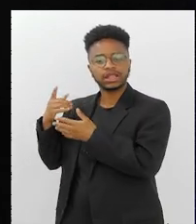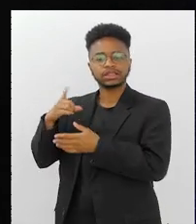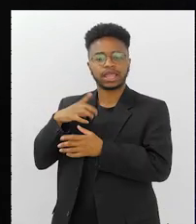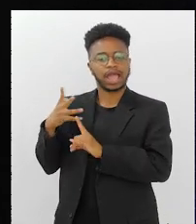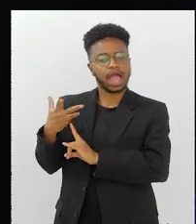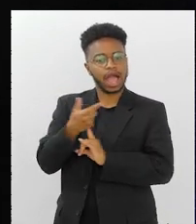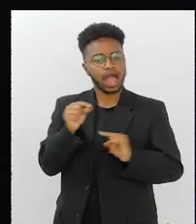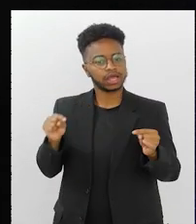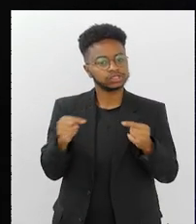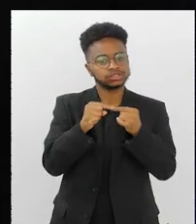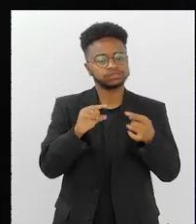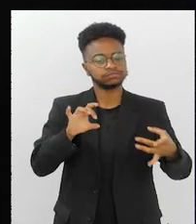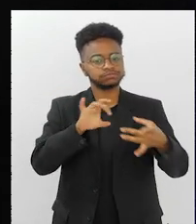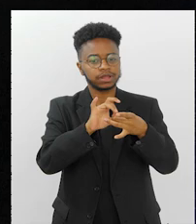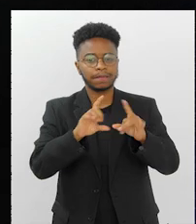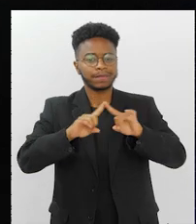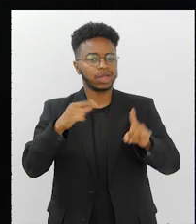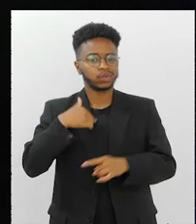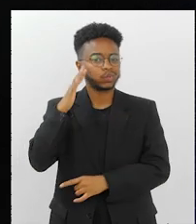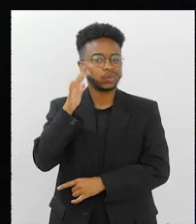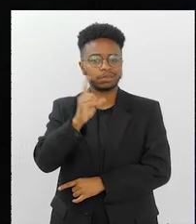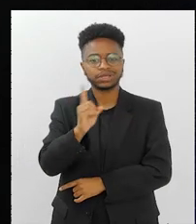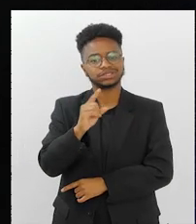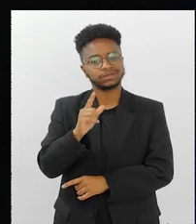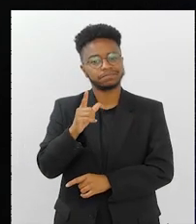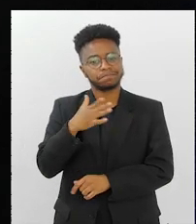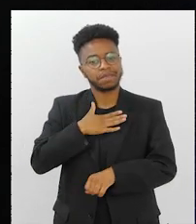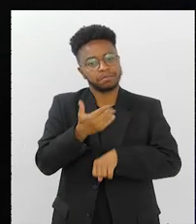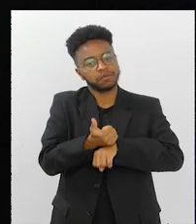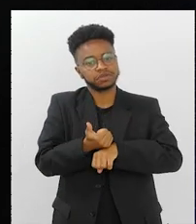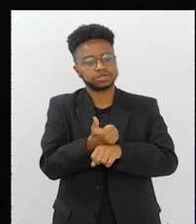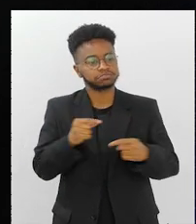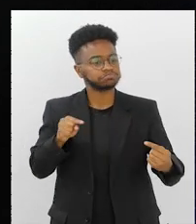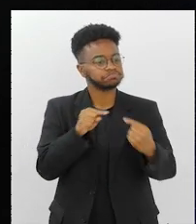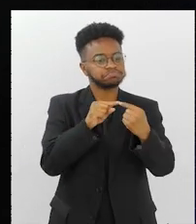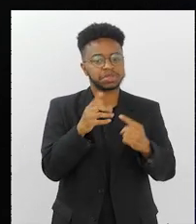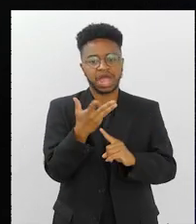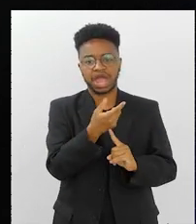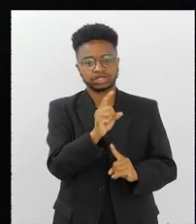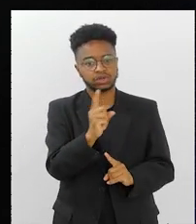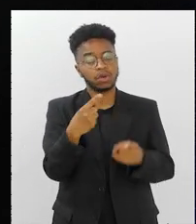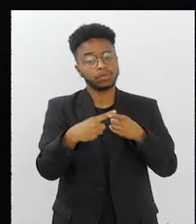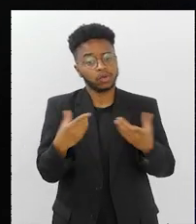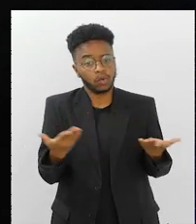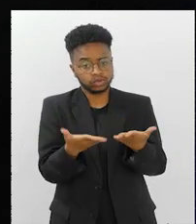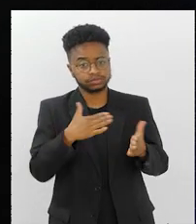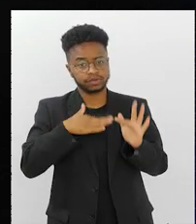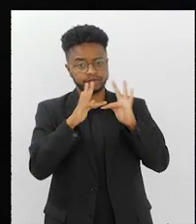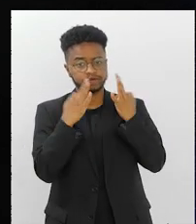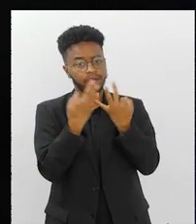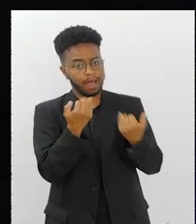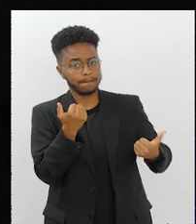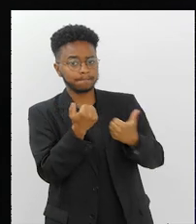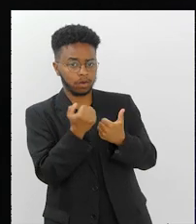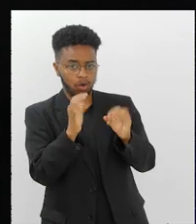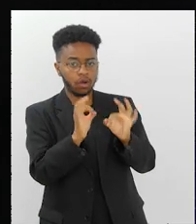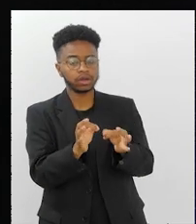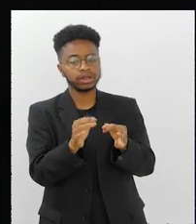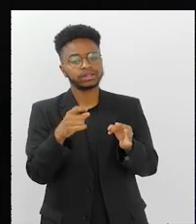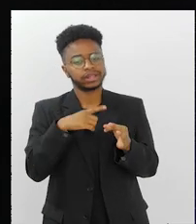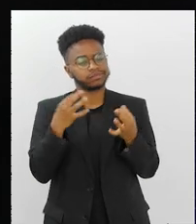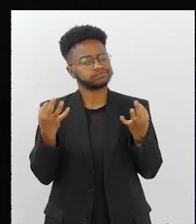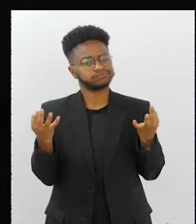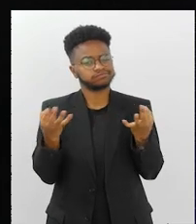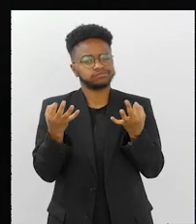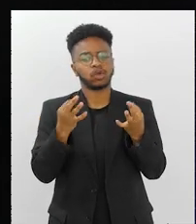eu nunca imaginei que eu fosse seguir porque hoje minha família me apoia enfim tem toda toda essa esse